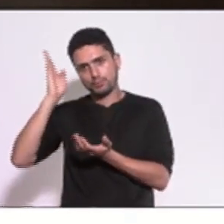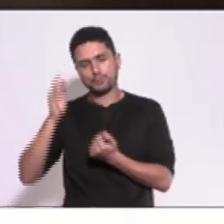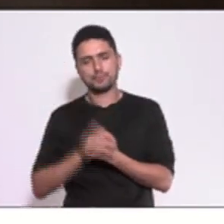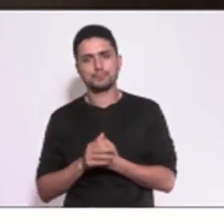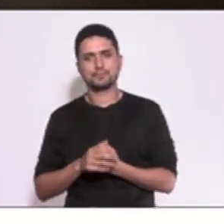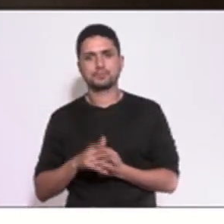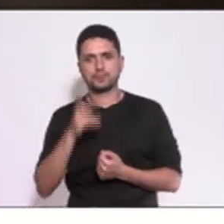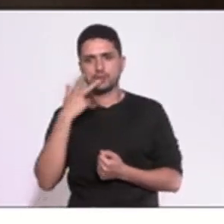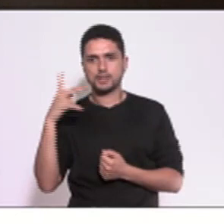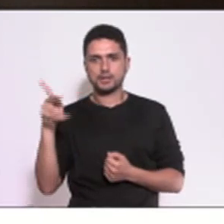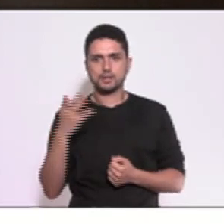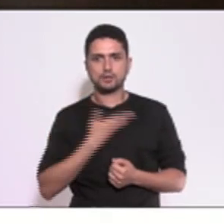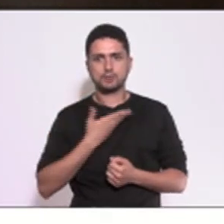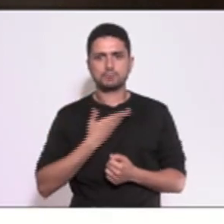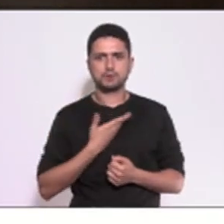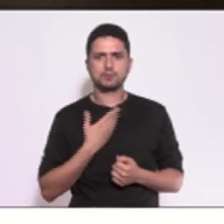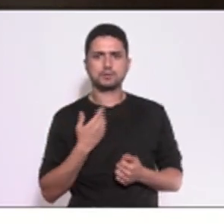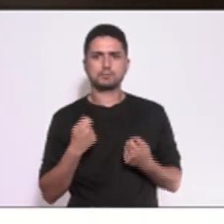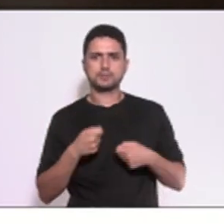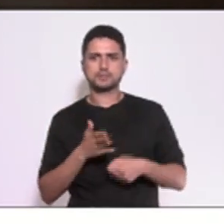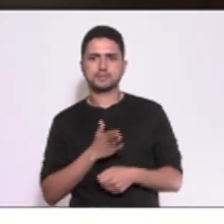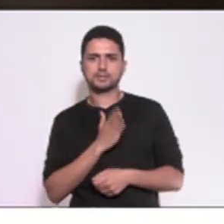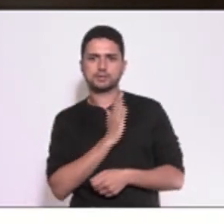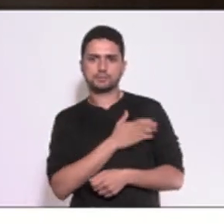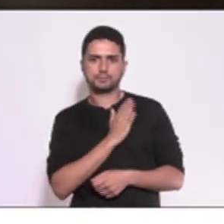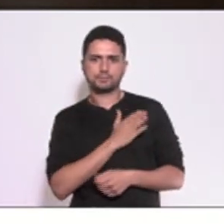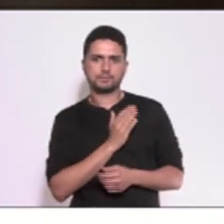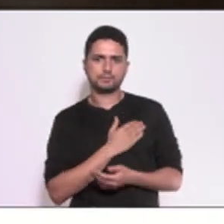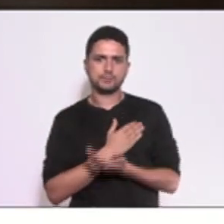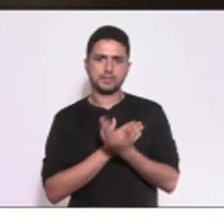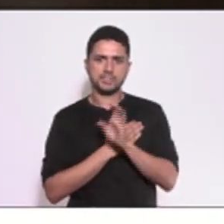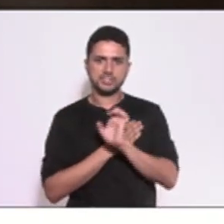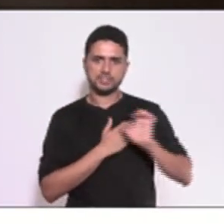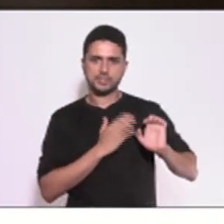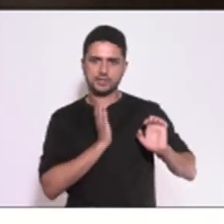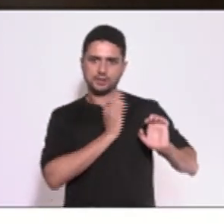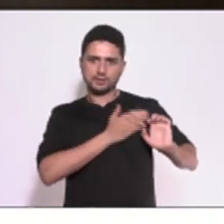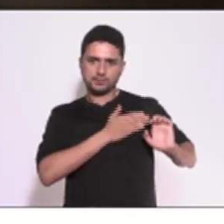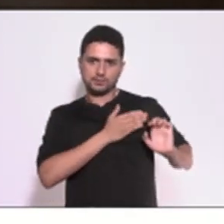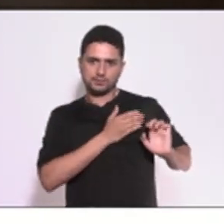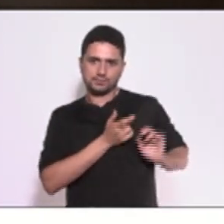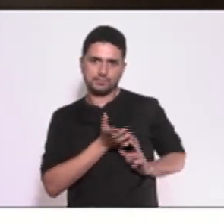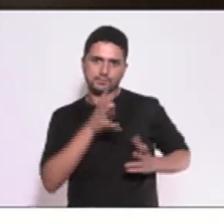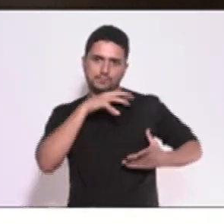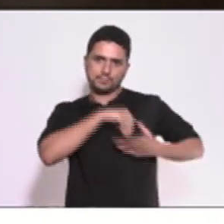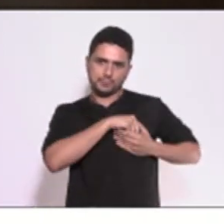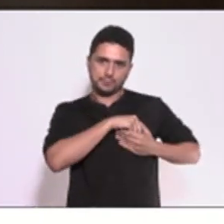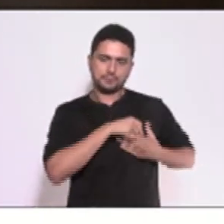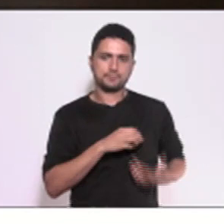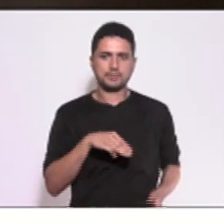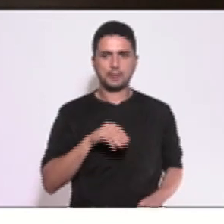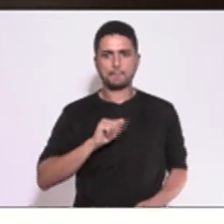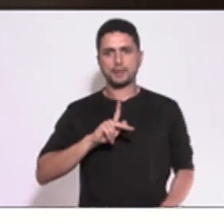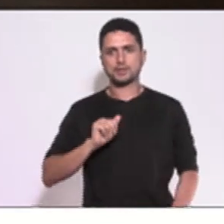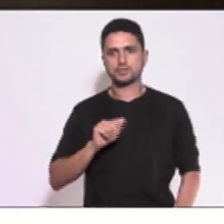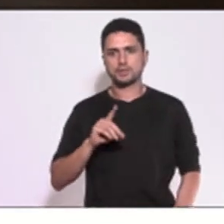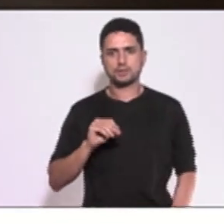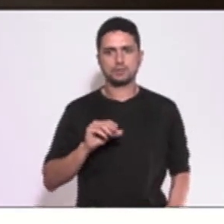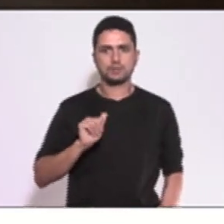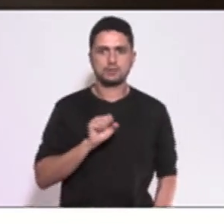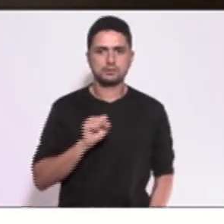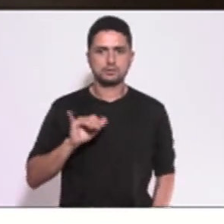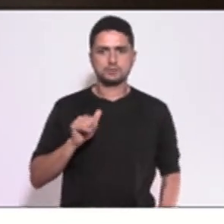tão importante ser amigo, que a gente tem guardado o lado esquerdo do peito. Machado de Assis disse que abençoados os que possuem